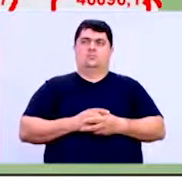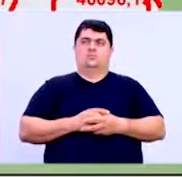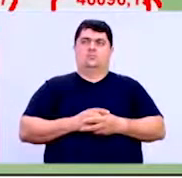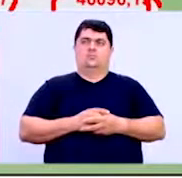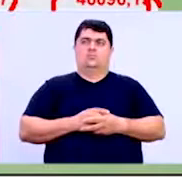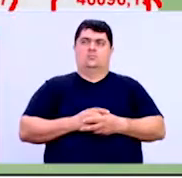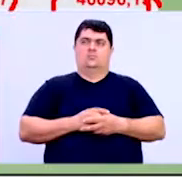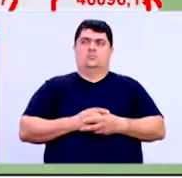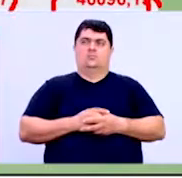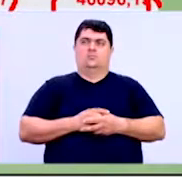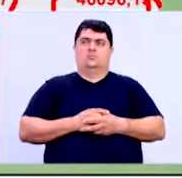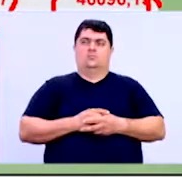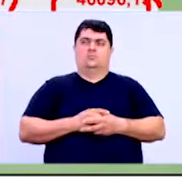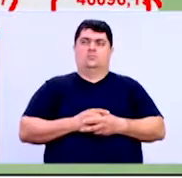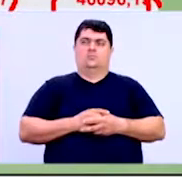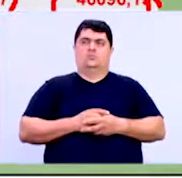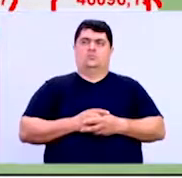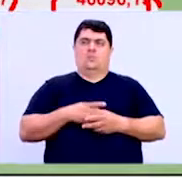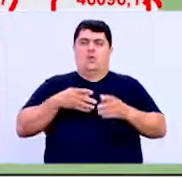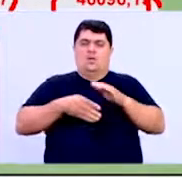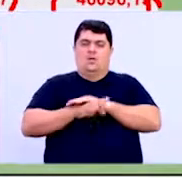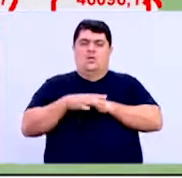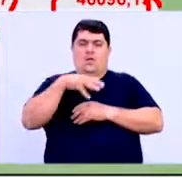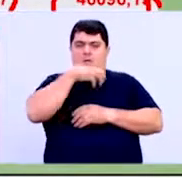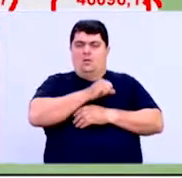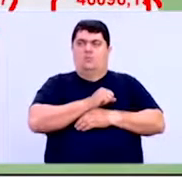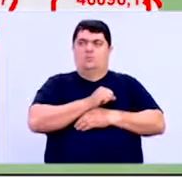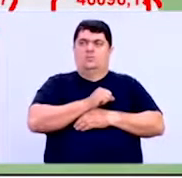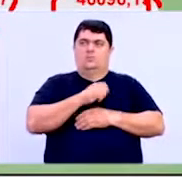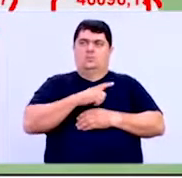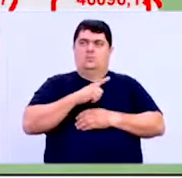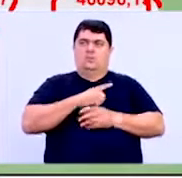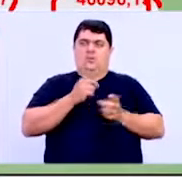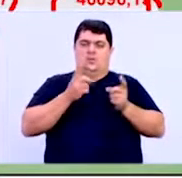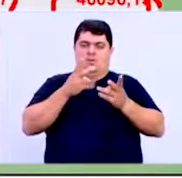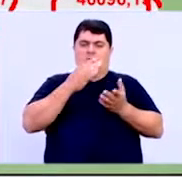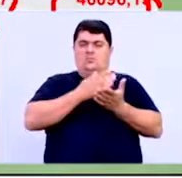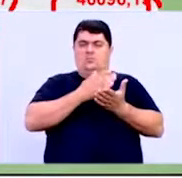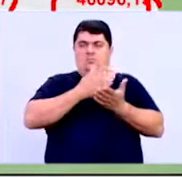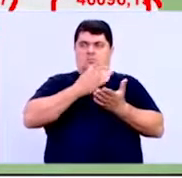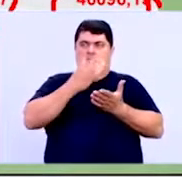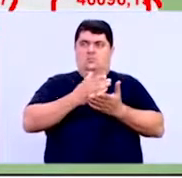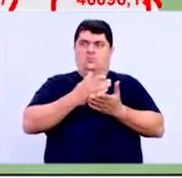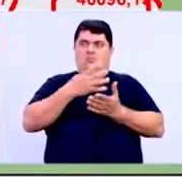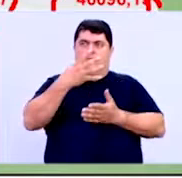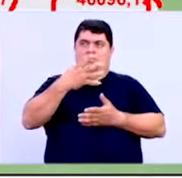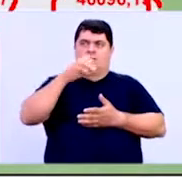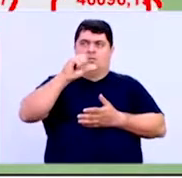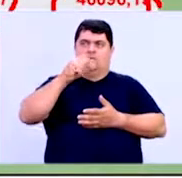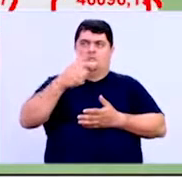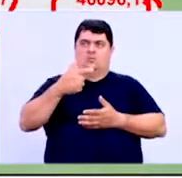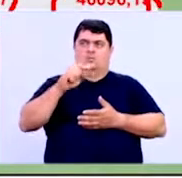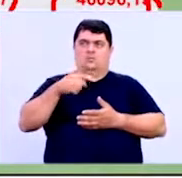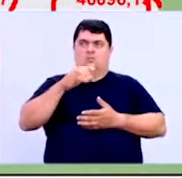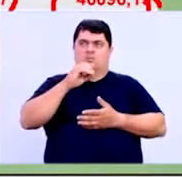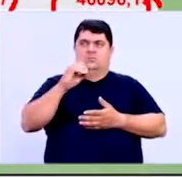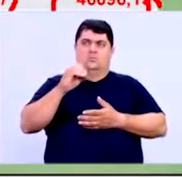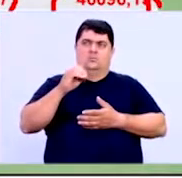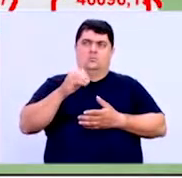Isso foi os valores que entraram de imediato. Existe vendas a prazo, que é 492,